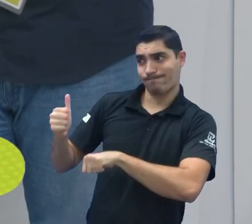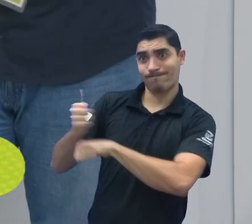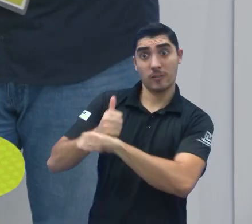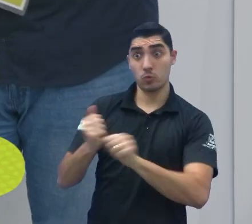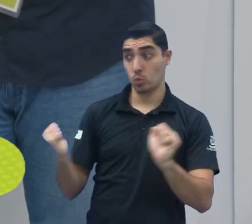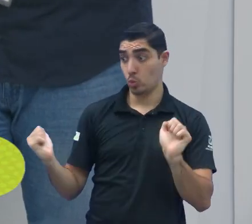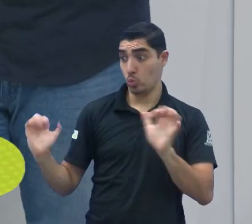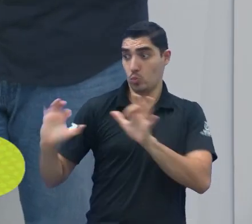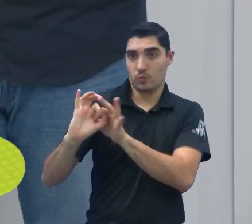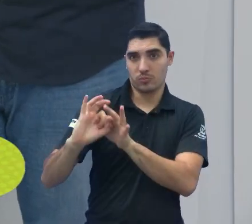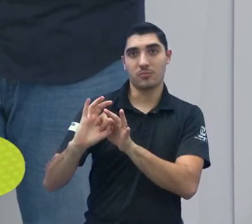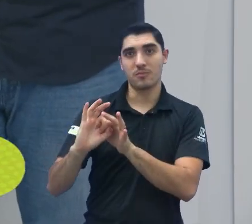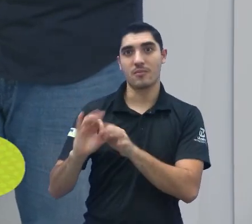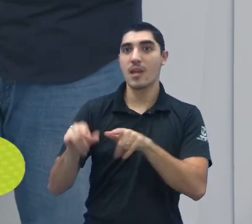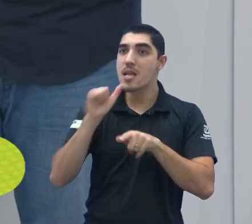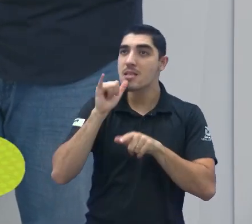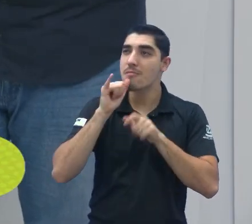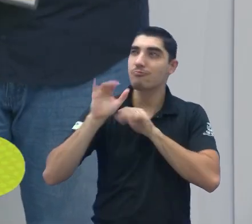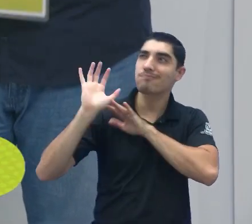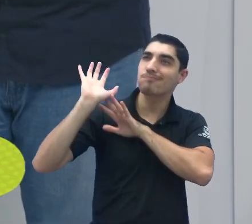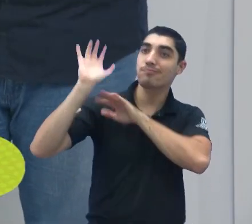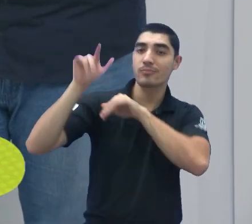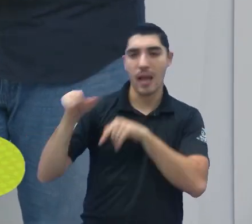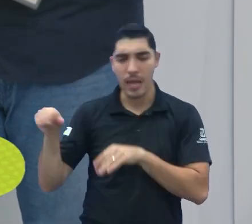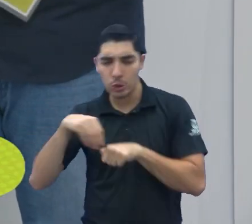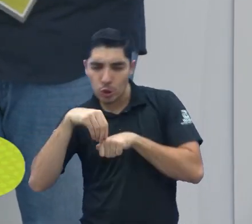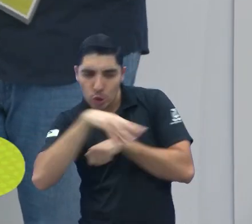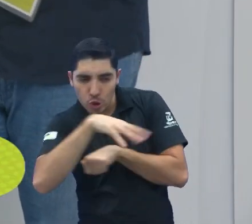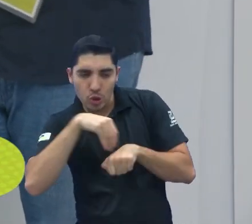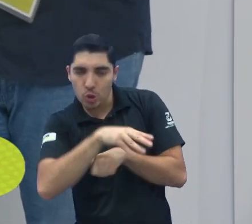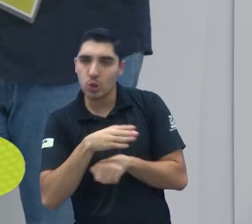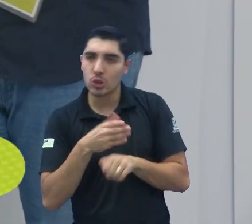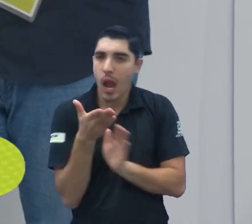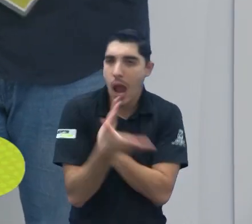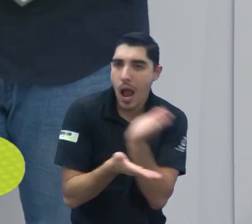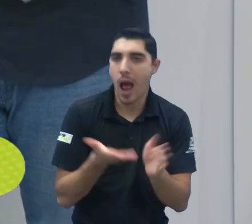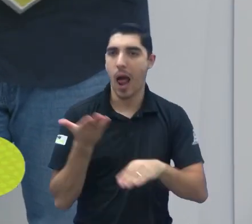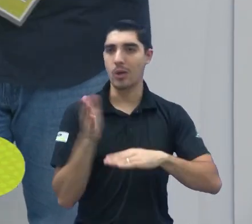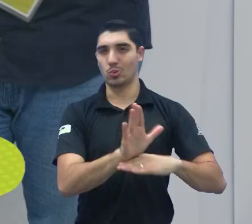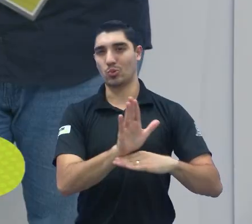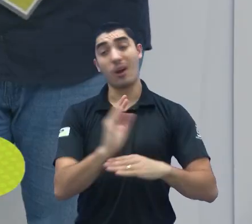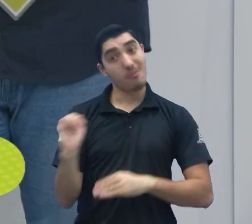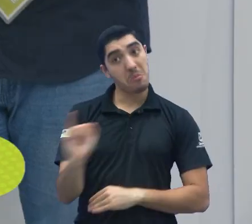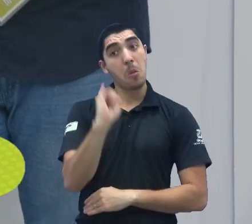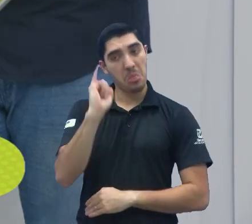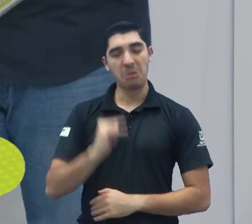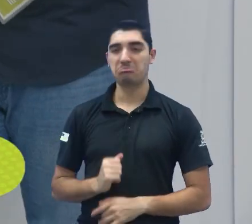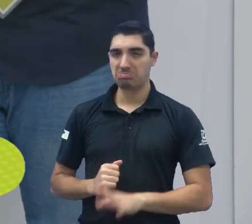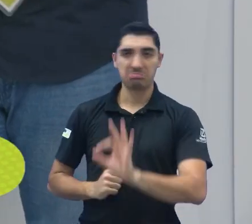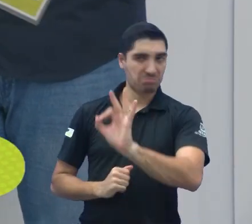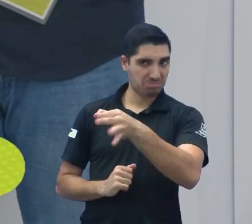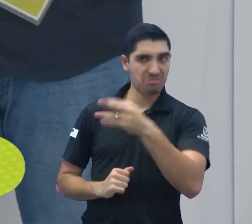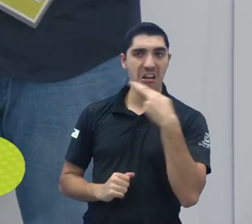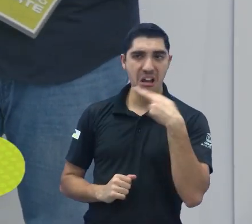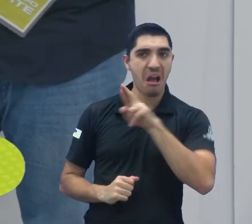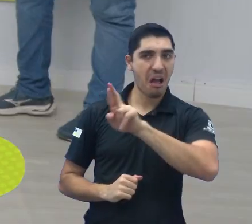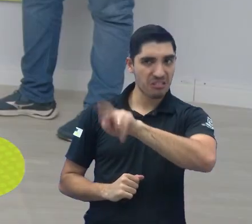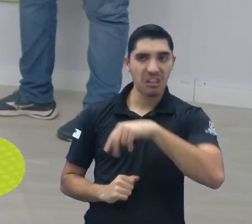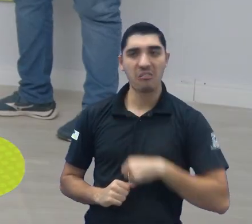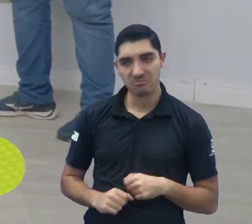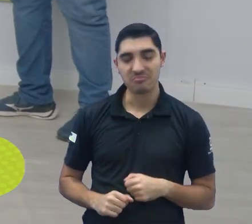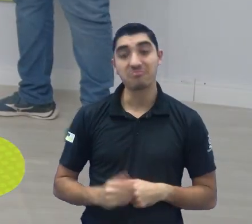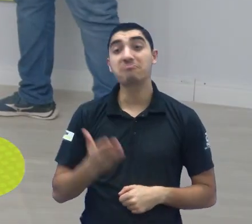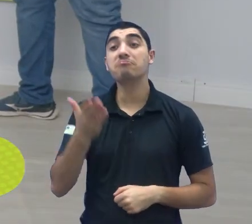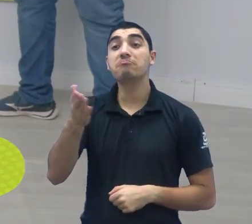dar uma dica, ó, o braço é assim, é assado, pula assim e tal. Receber essas dicas realmente é muito valioso para a menina que está começando. Diz aí,